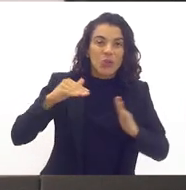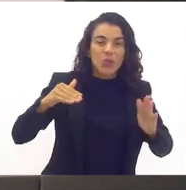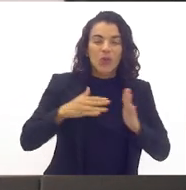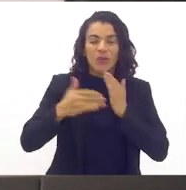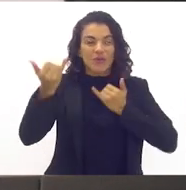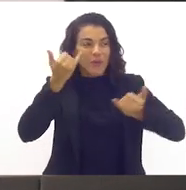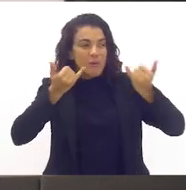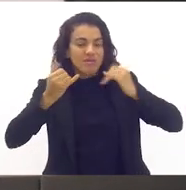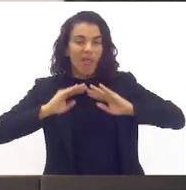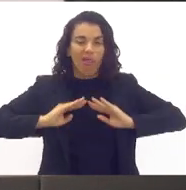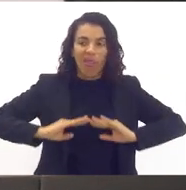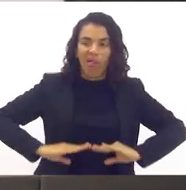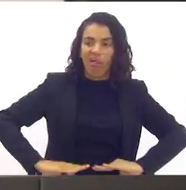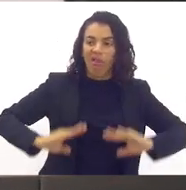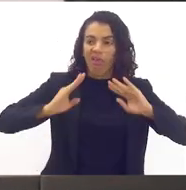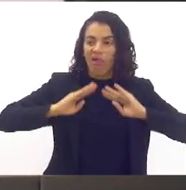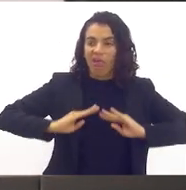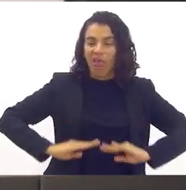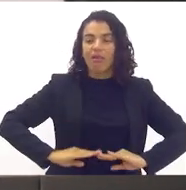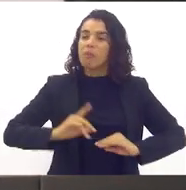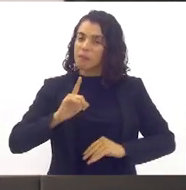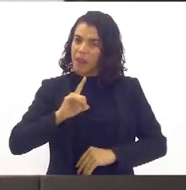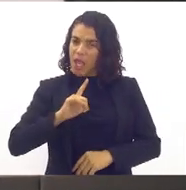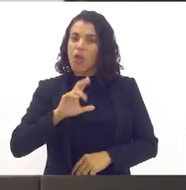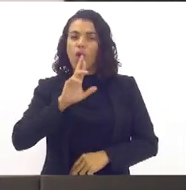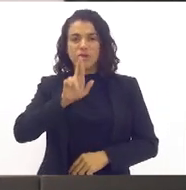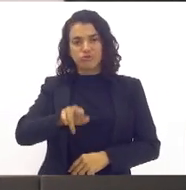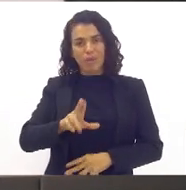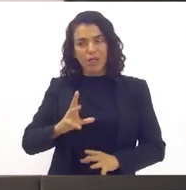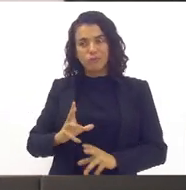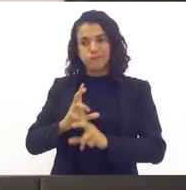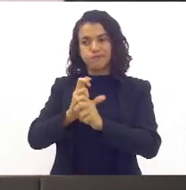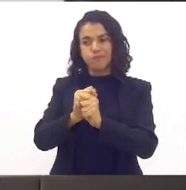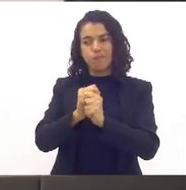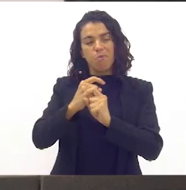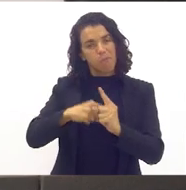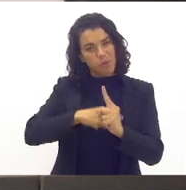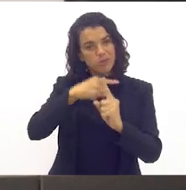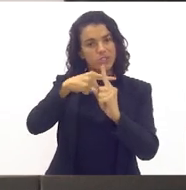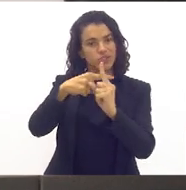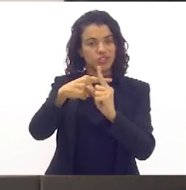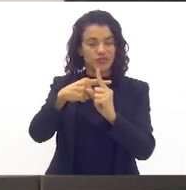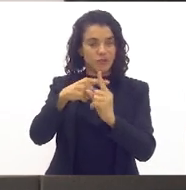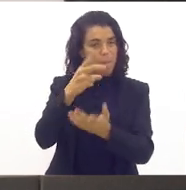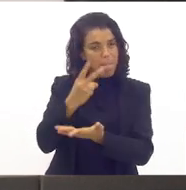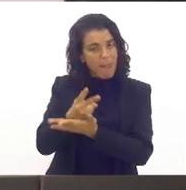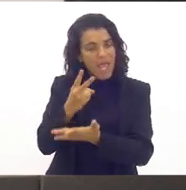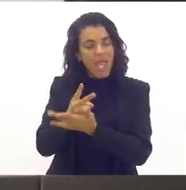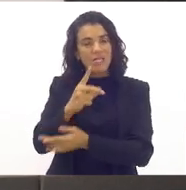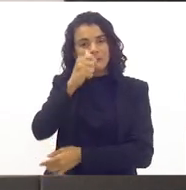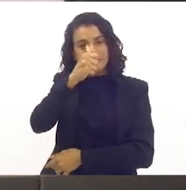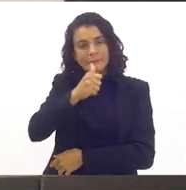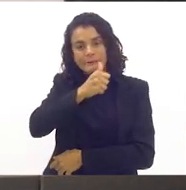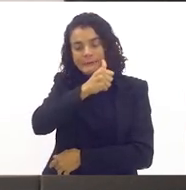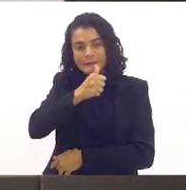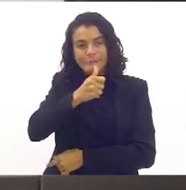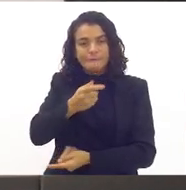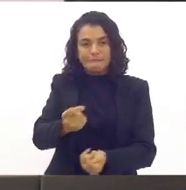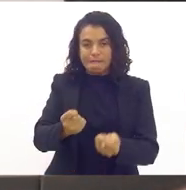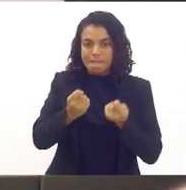são desanimadoras. Aqui a gente está tendo um resultado positivo, apesar de todas as dificuldades.